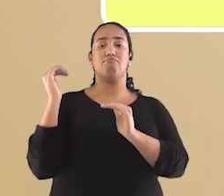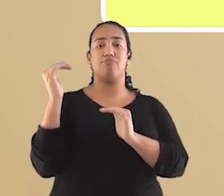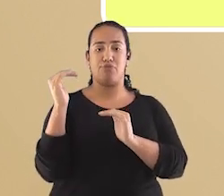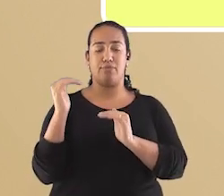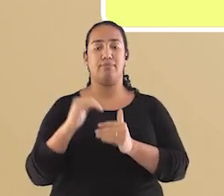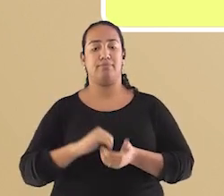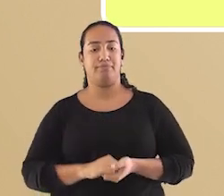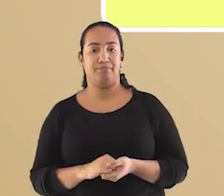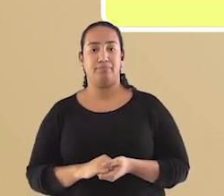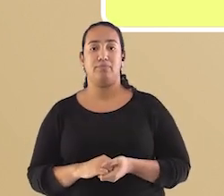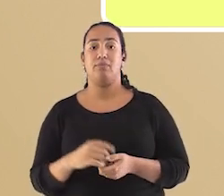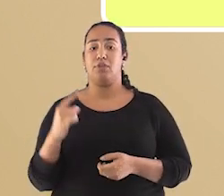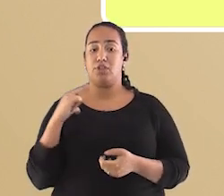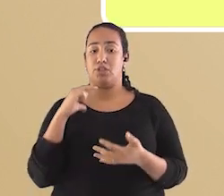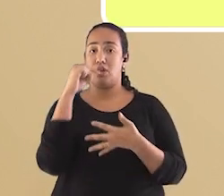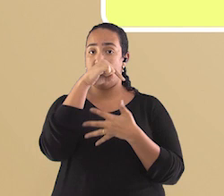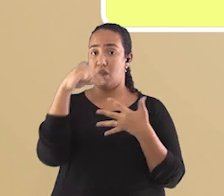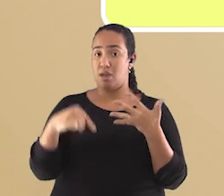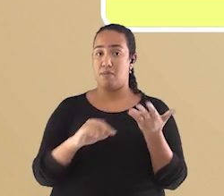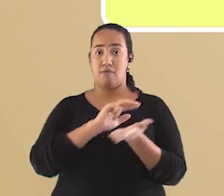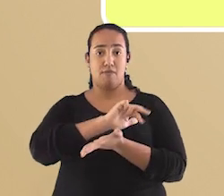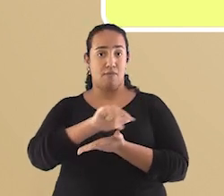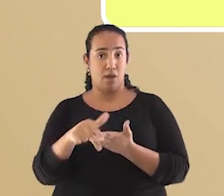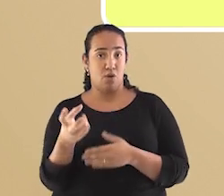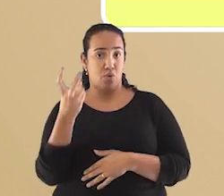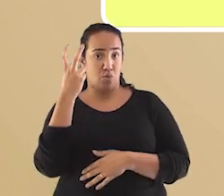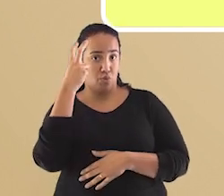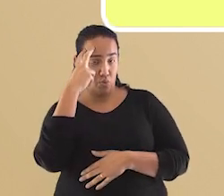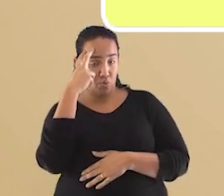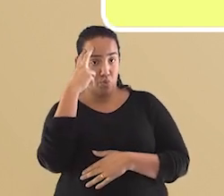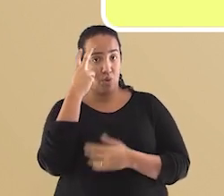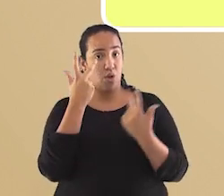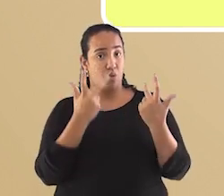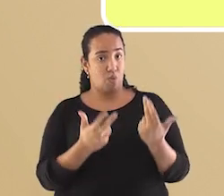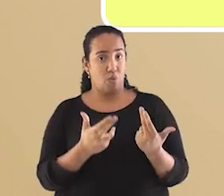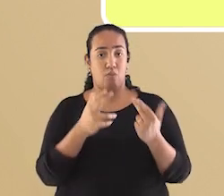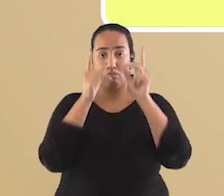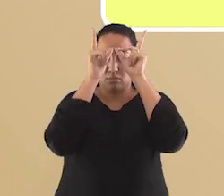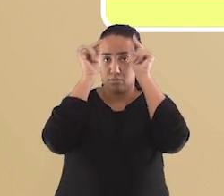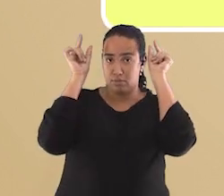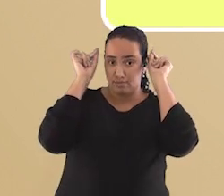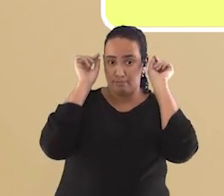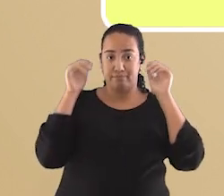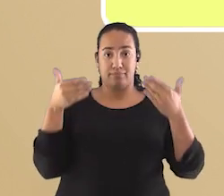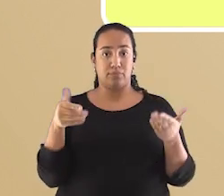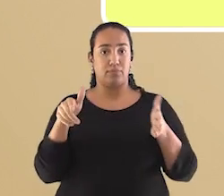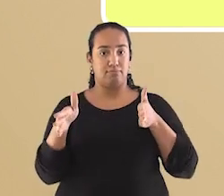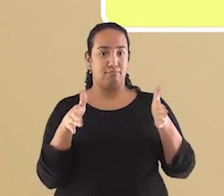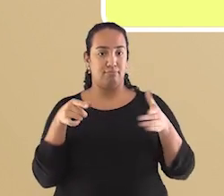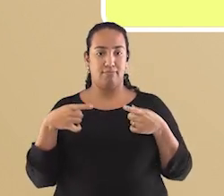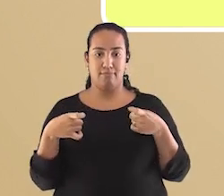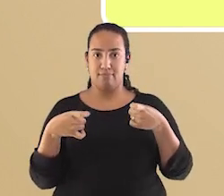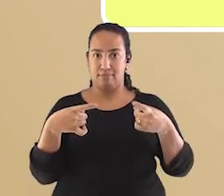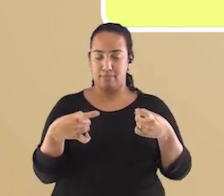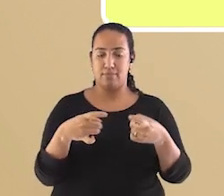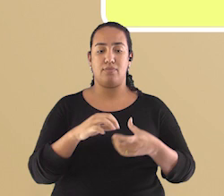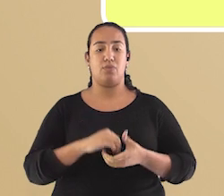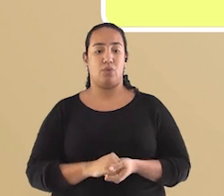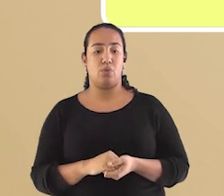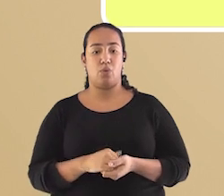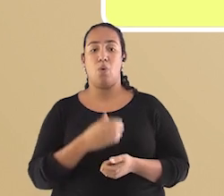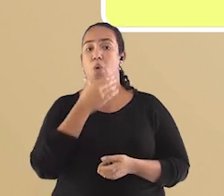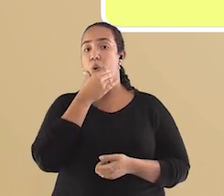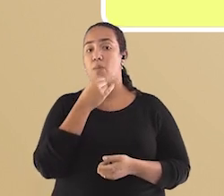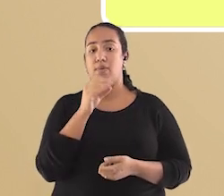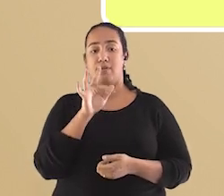inclusive compartilhando muitos elementos culturais com os gregos. Durante a Batalha de Queroneia, Filipe II da